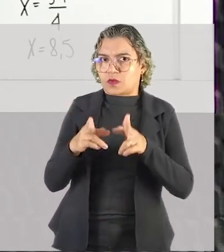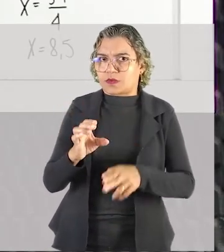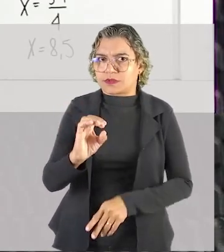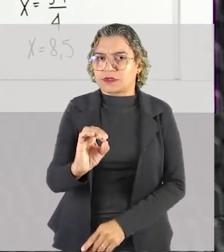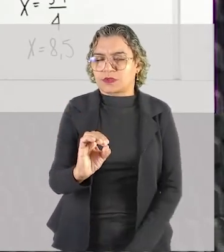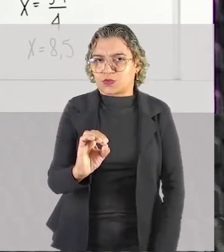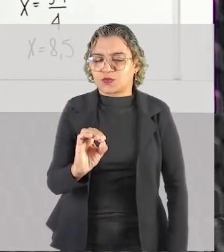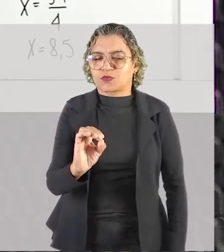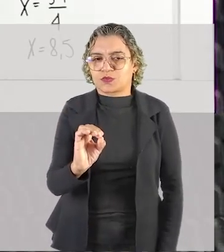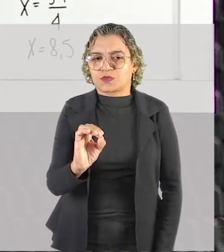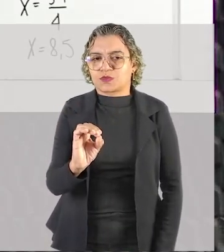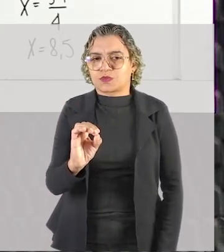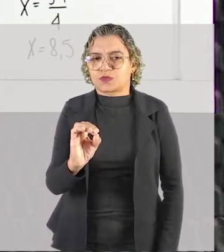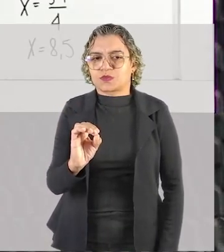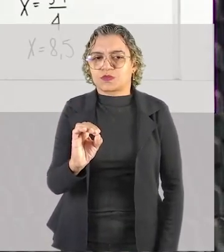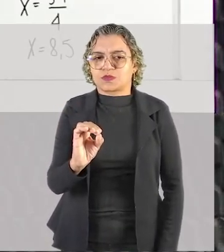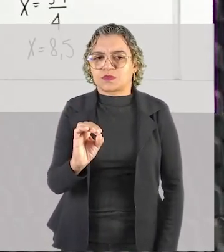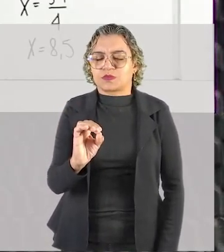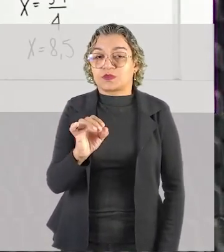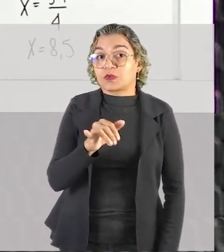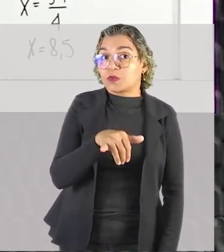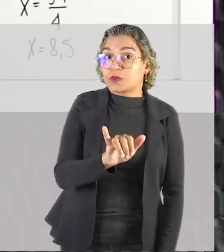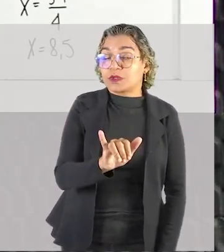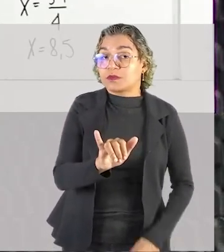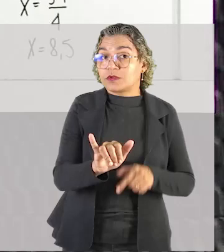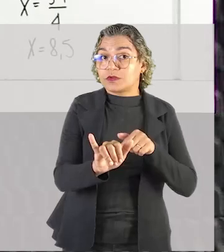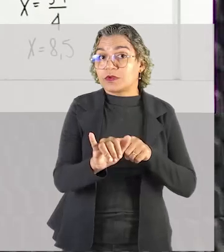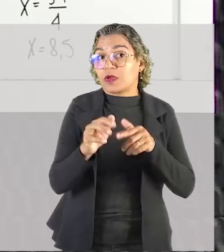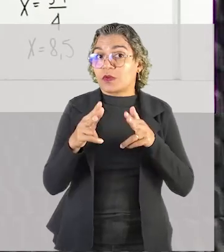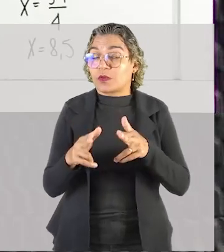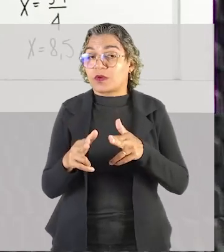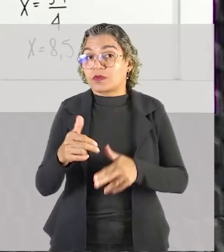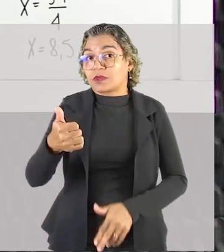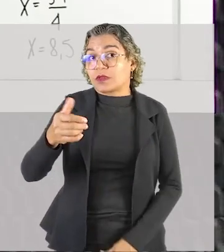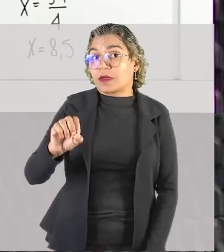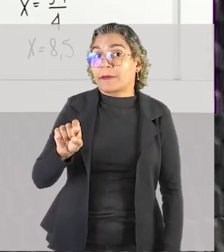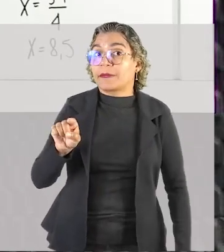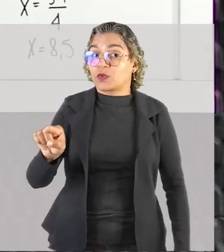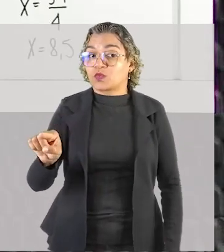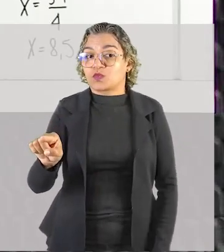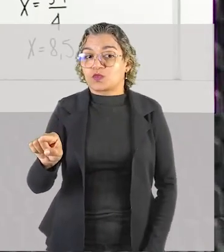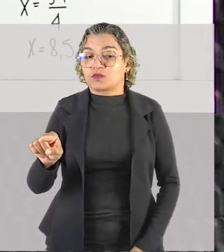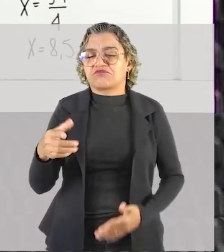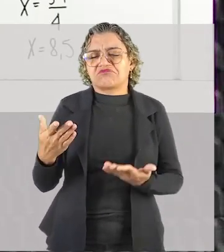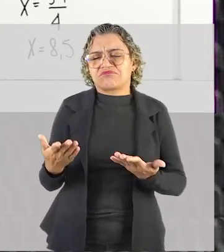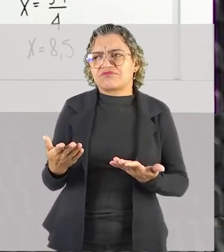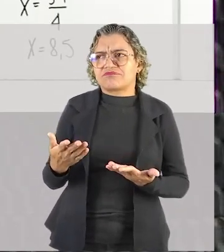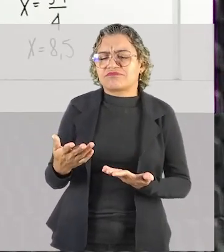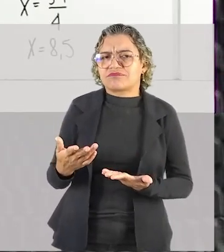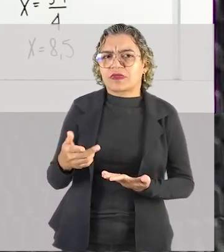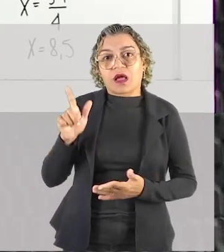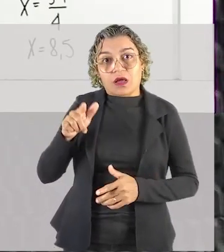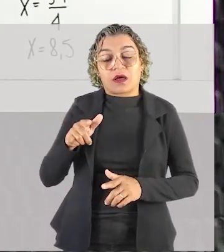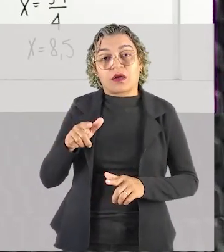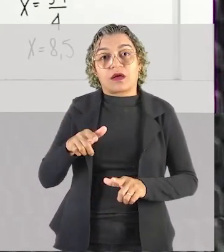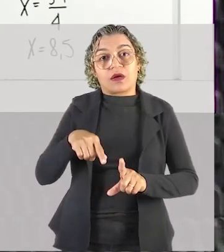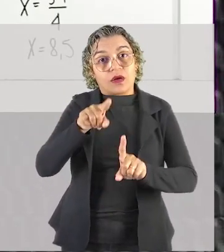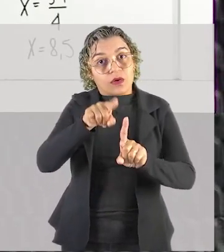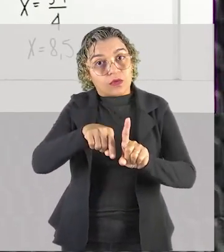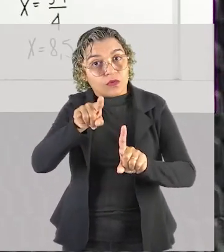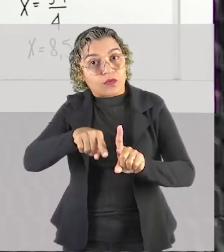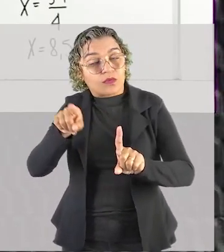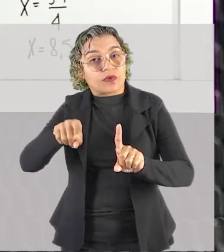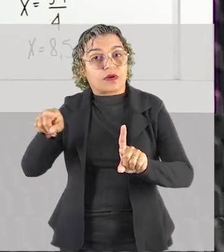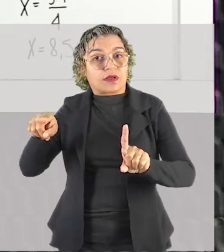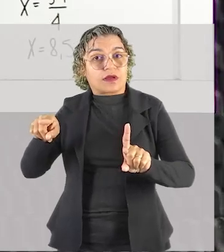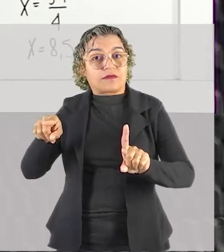igual a 0, o y vai ser igual a 10.000. Só quem disse isso? O gráfico, a